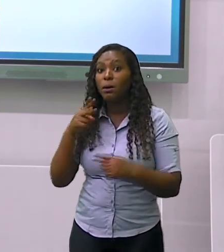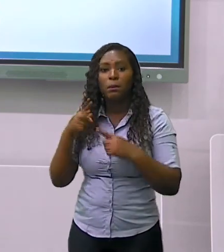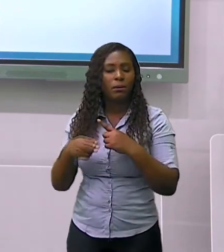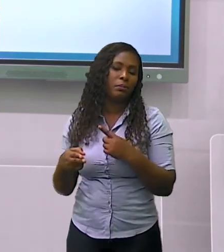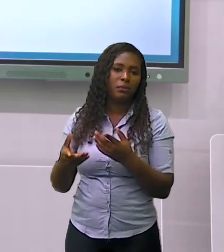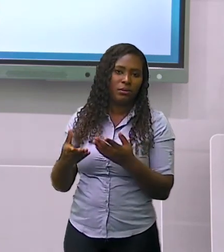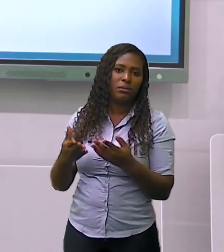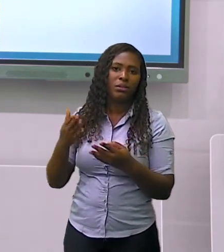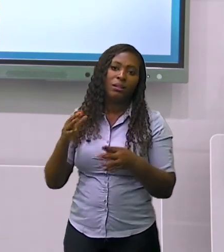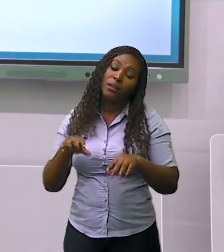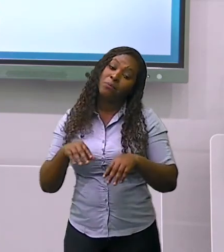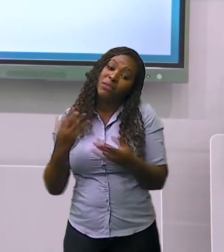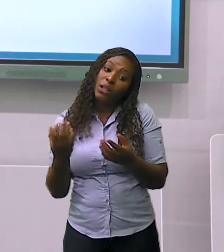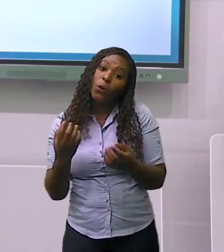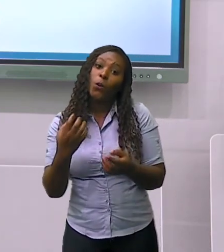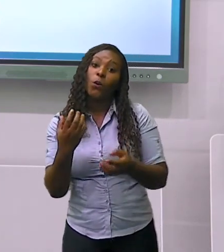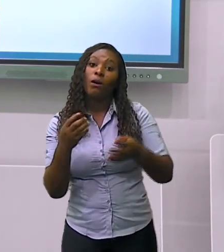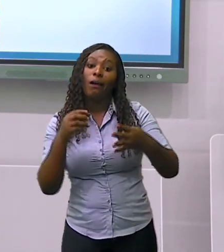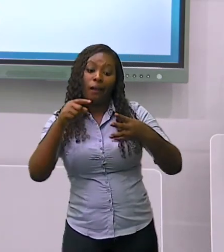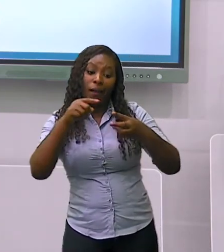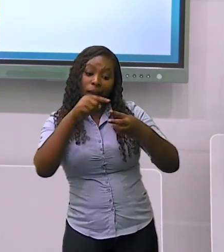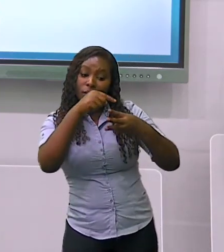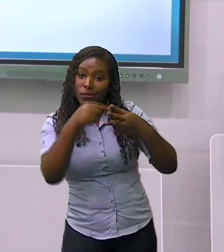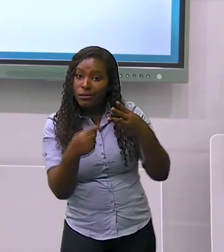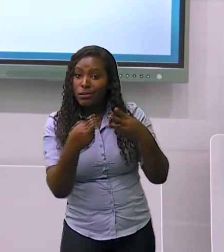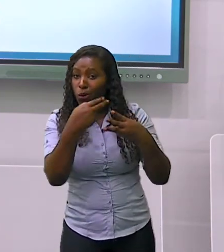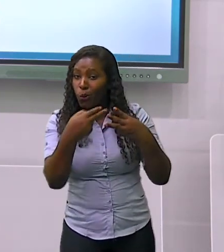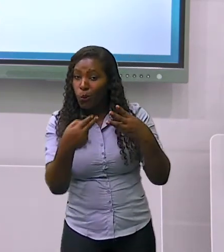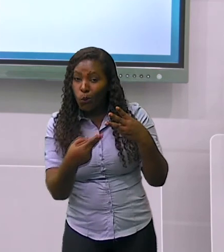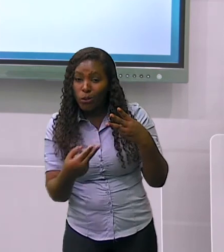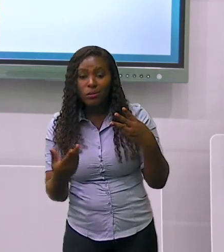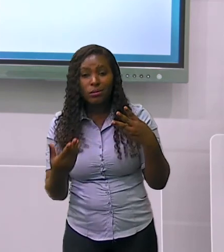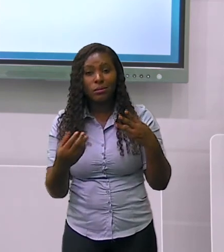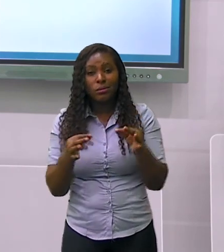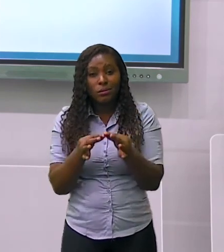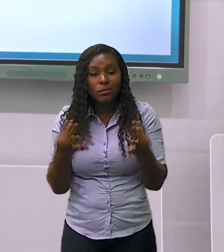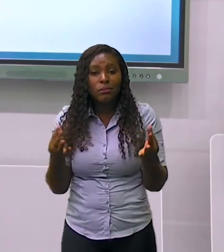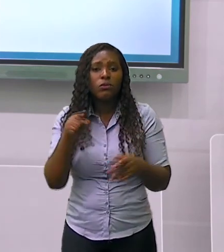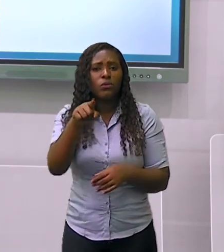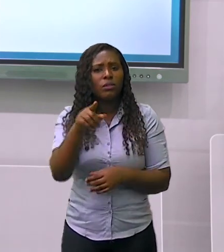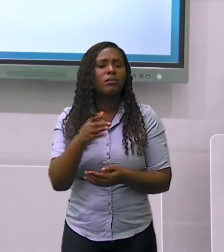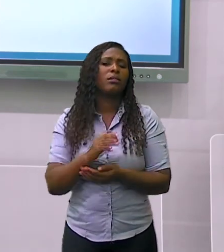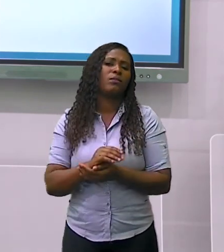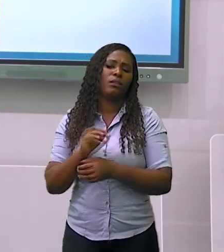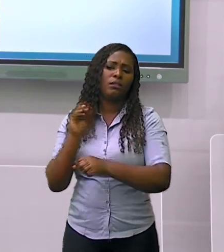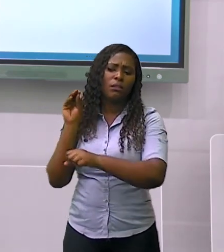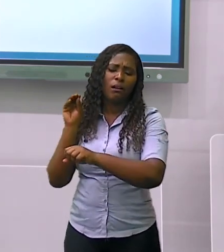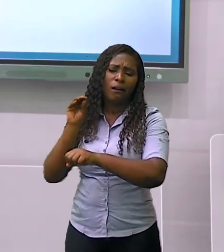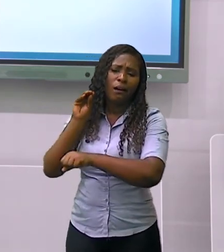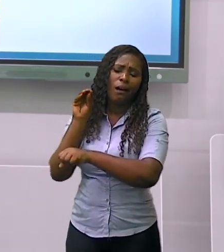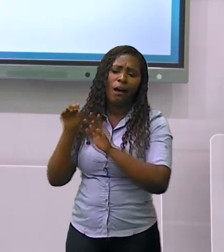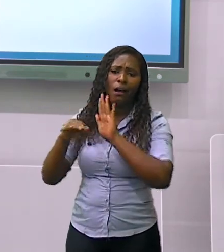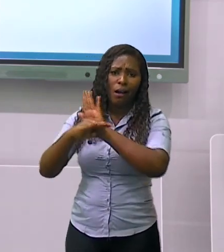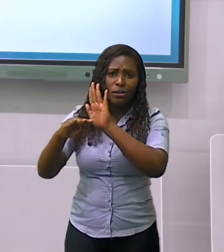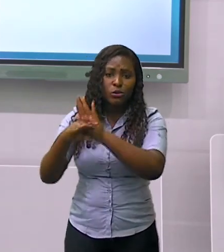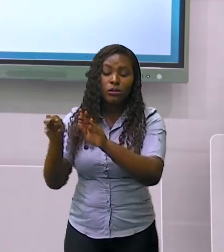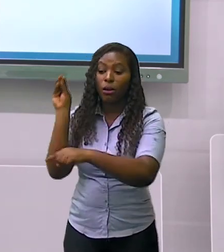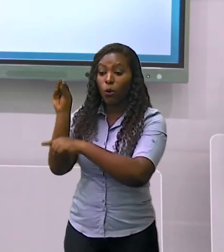fazer toda a diferença. E isso significa proteger a biodiversidade